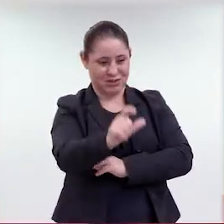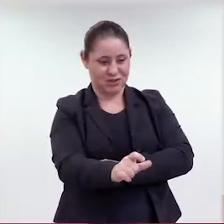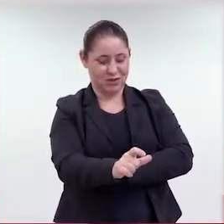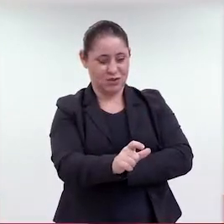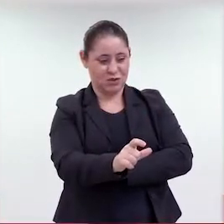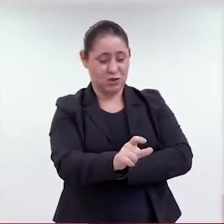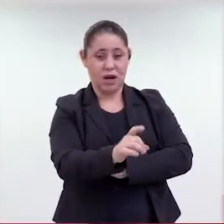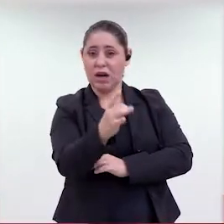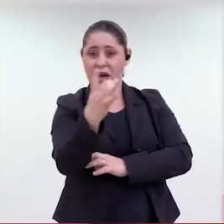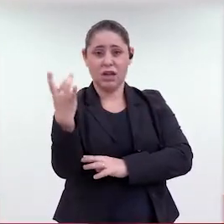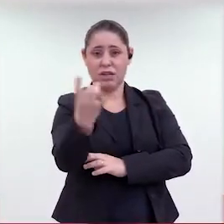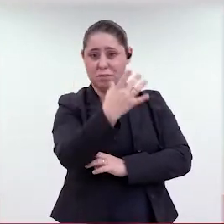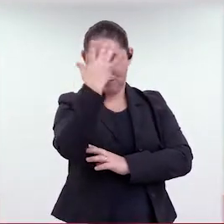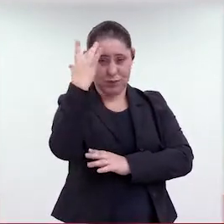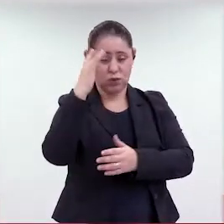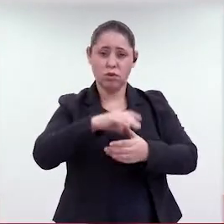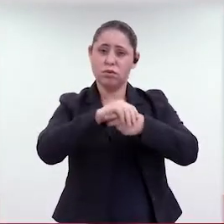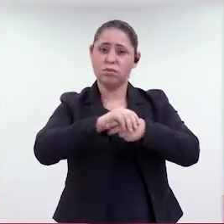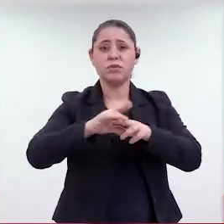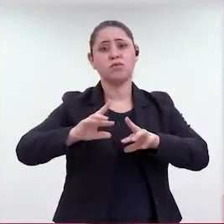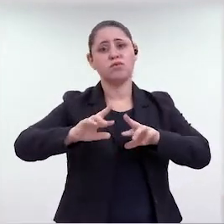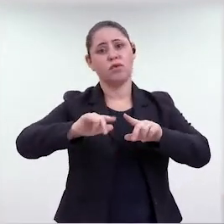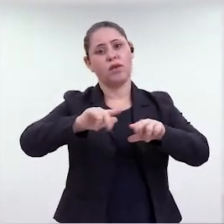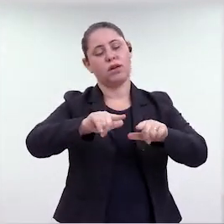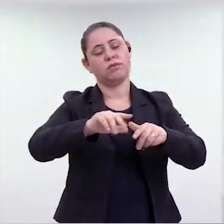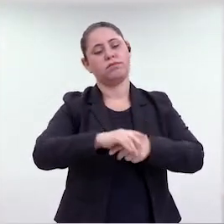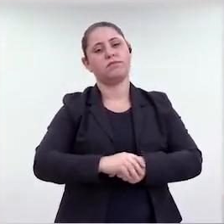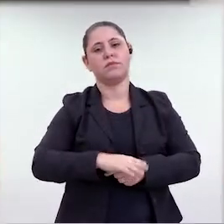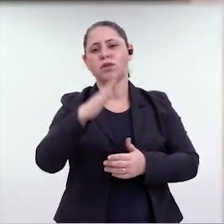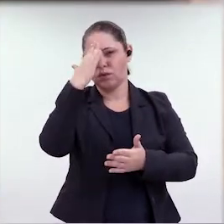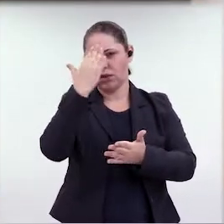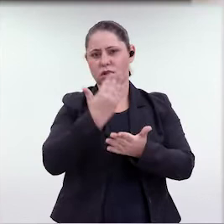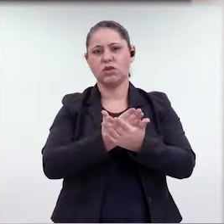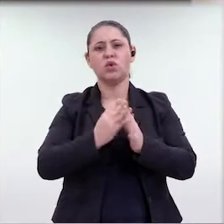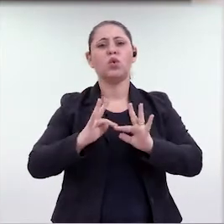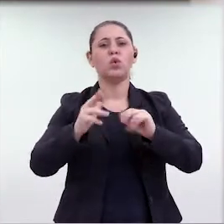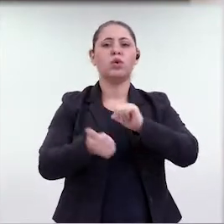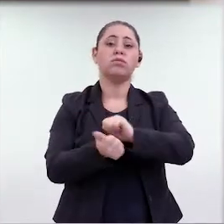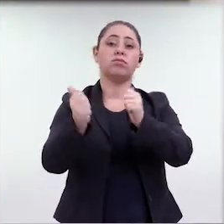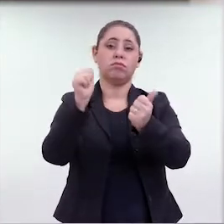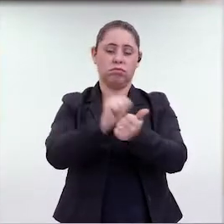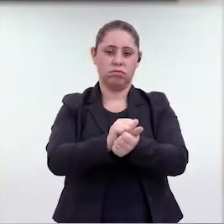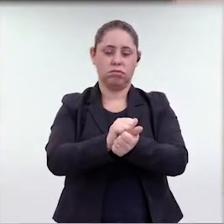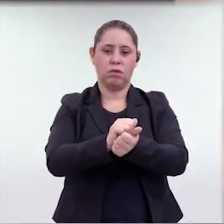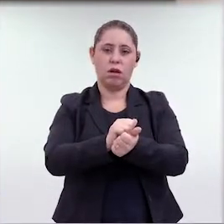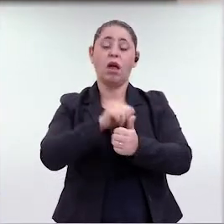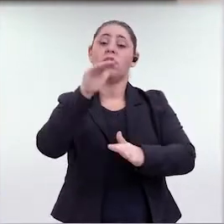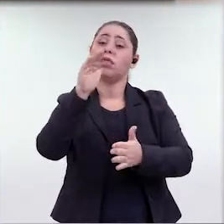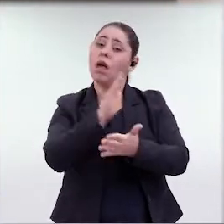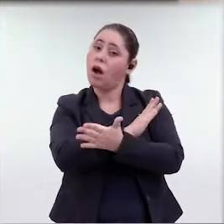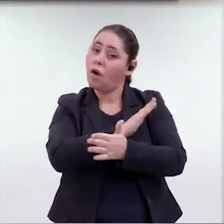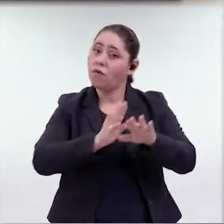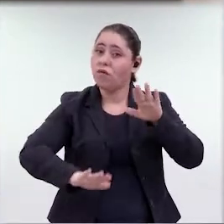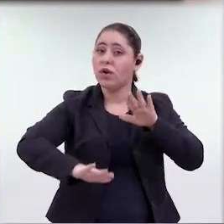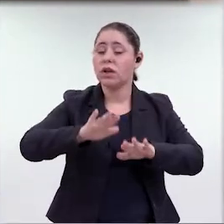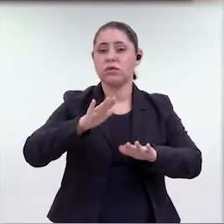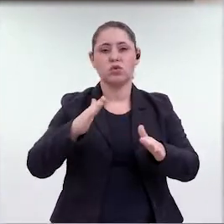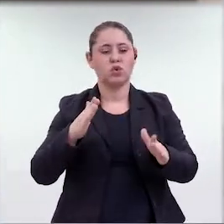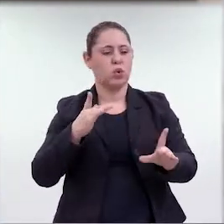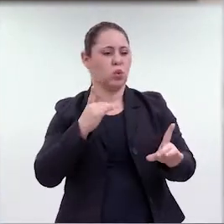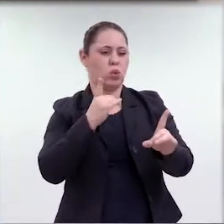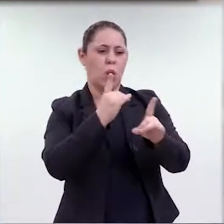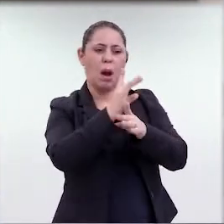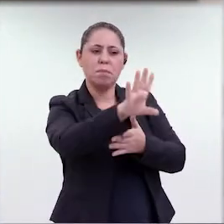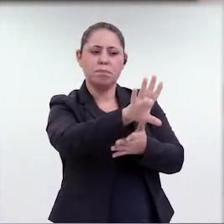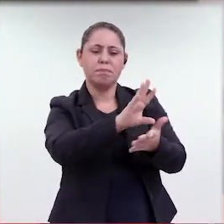e cada um cumprimenta de um jeito diferente. Mas eu acredito que, assim, estamos todos nos adaptando. Talvez a gente não chegue numa dinâmica